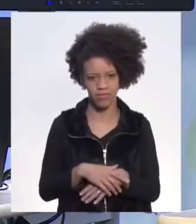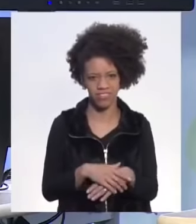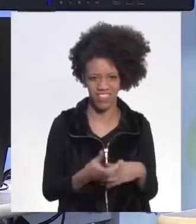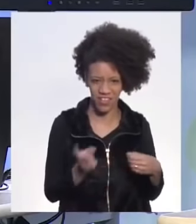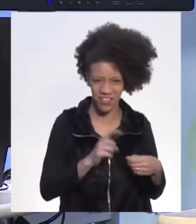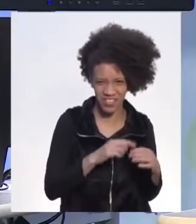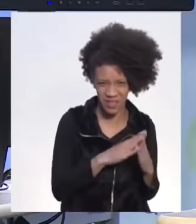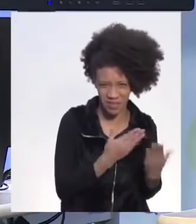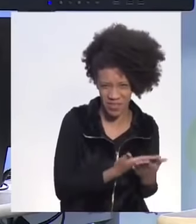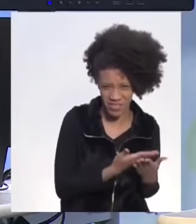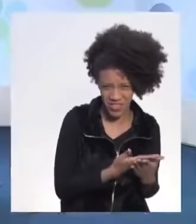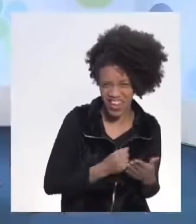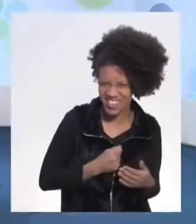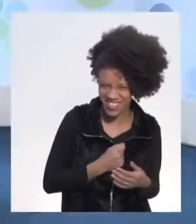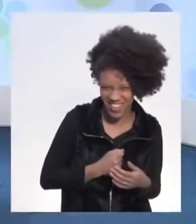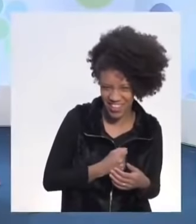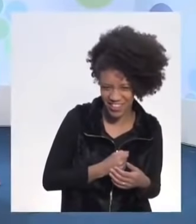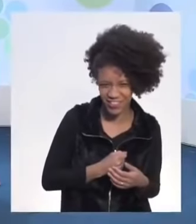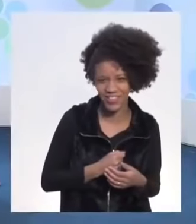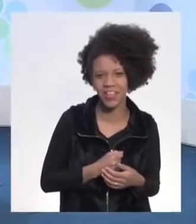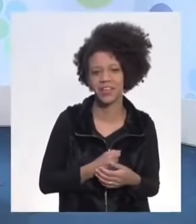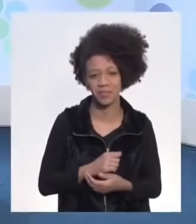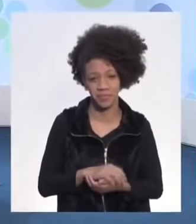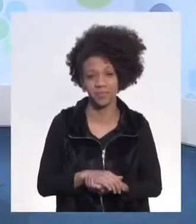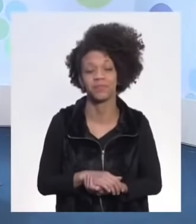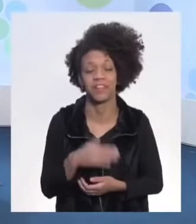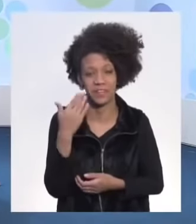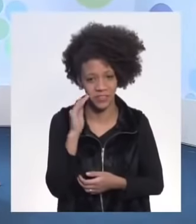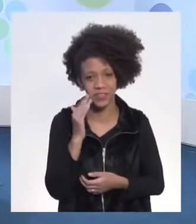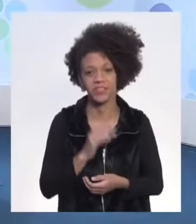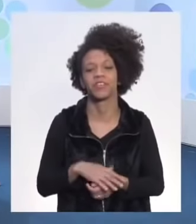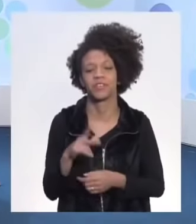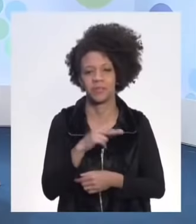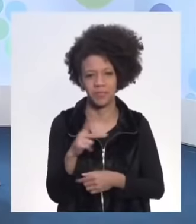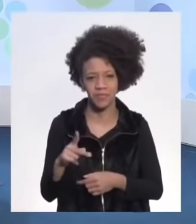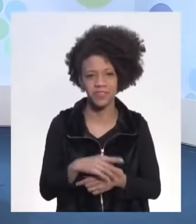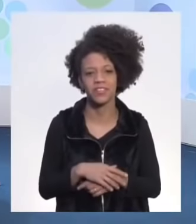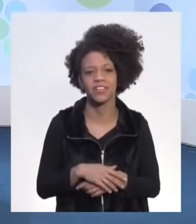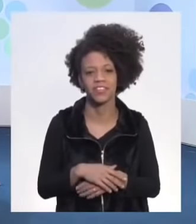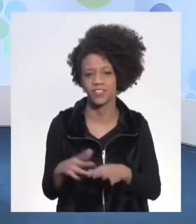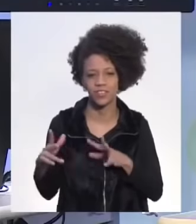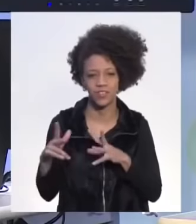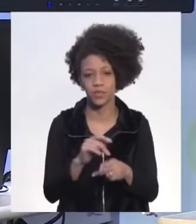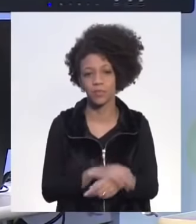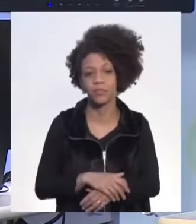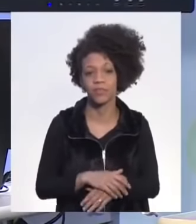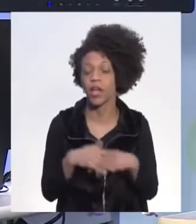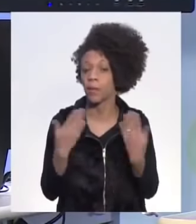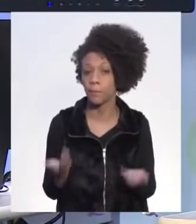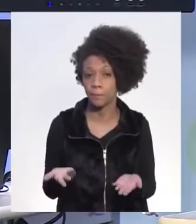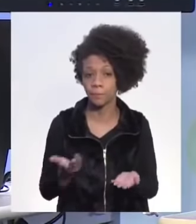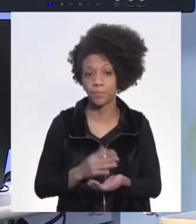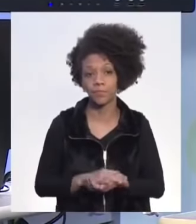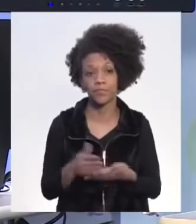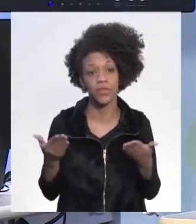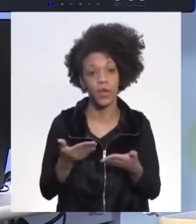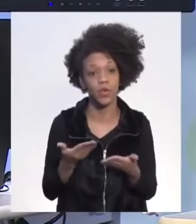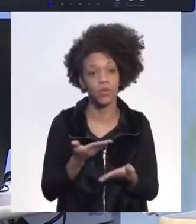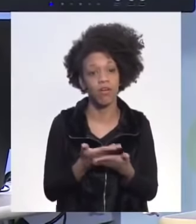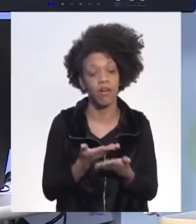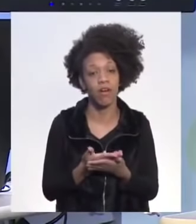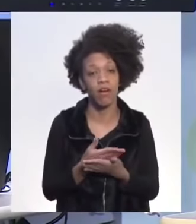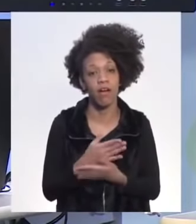escola é saudade de voltar pra escola, Andréia. Saudade da escola, com Da certeza. escola, dos professores, né? De todo mundo. Bom, bora lá. Hoje nossa aula